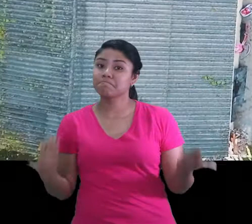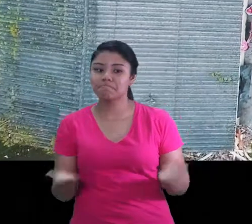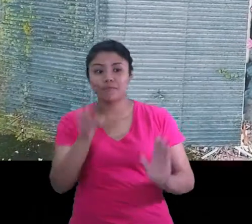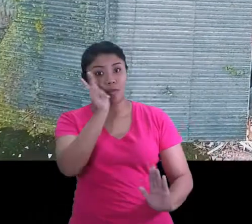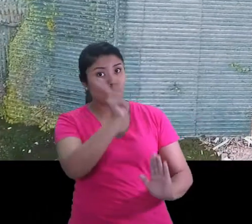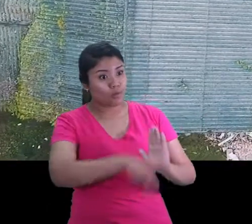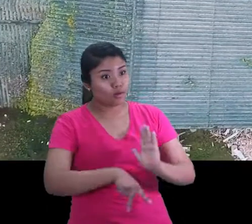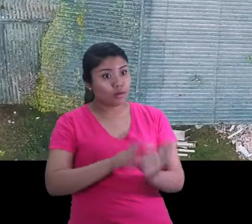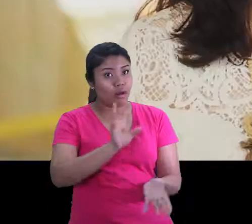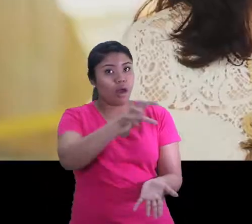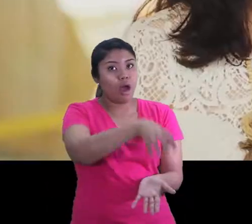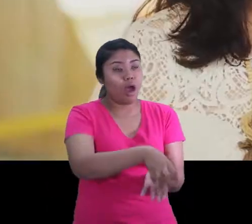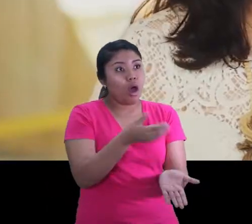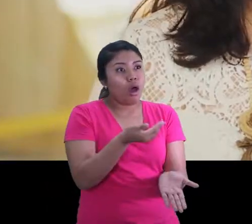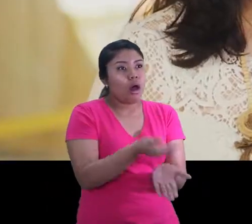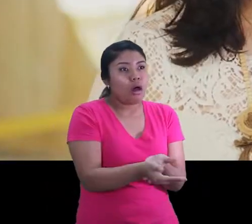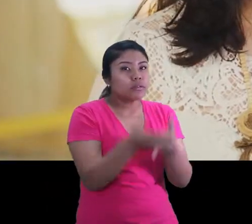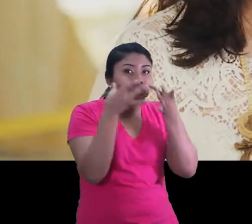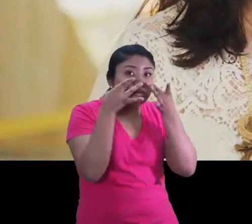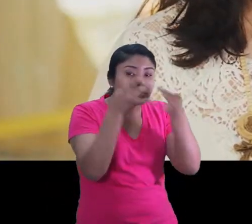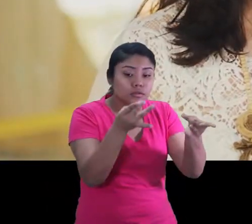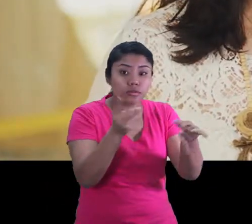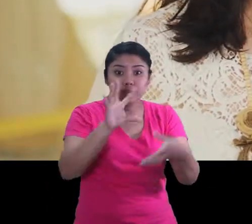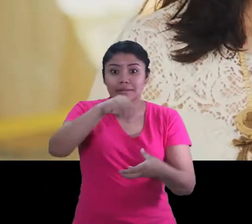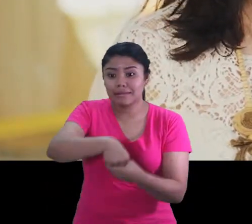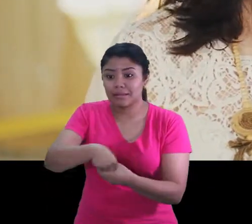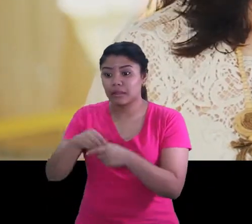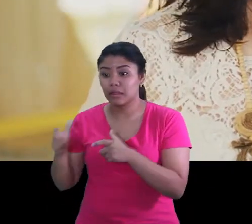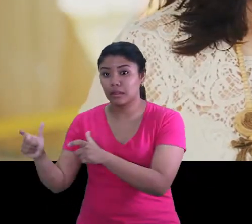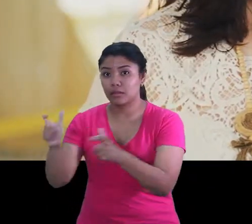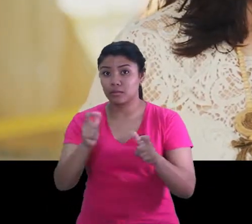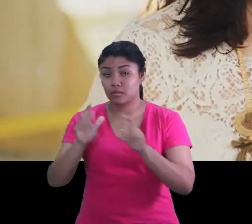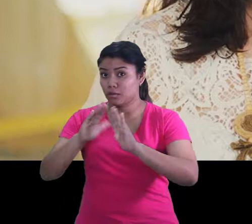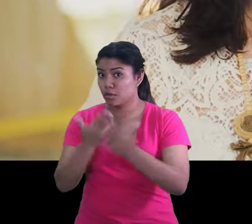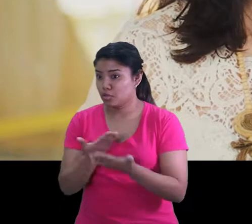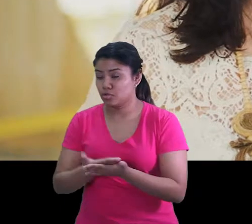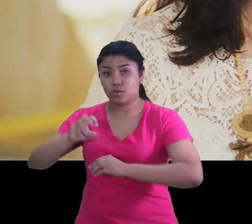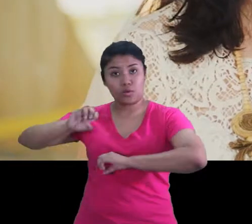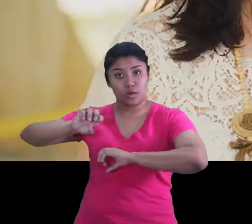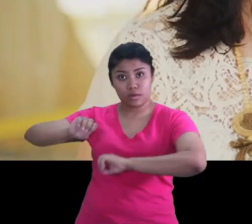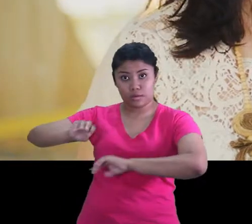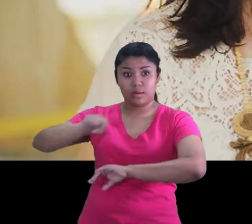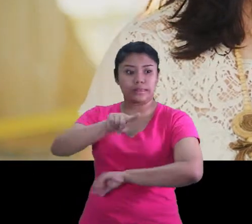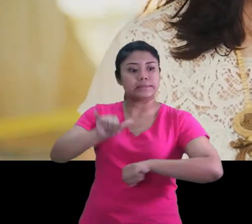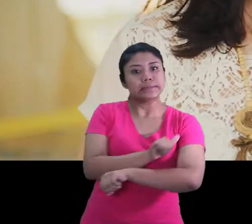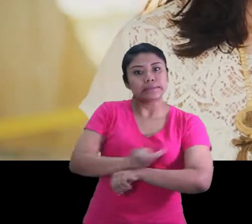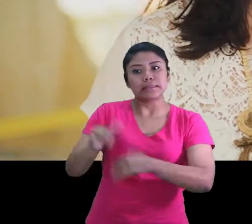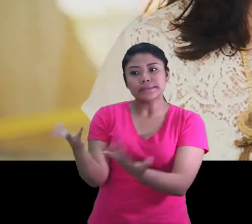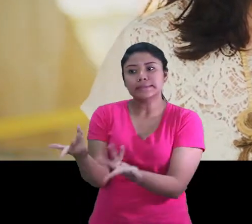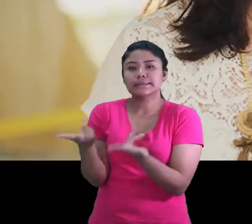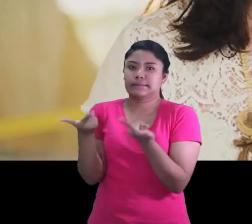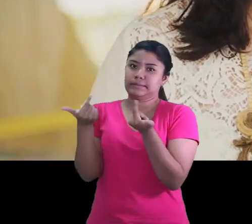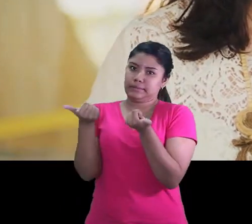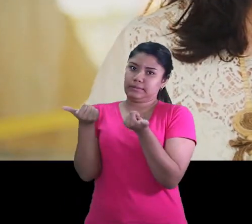Então, o projeto Territoriar, ele nasce, né, desse olhar atento para os espaços educacionais, né,